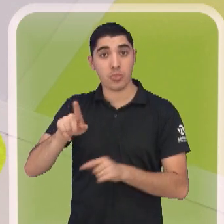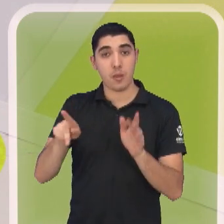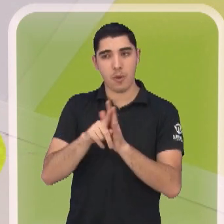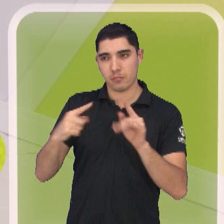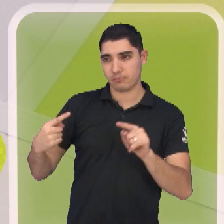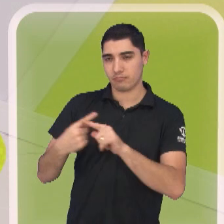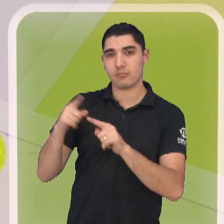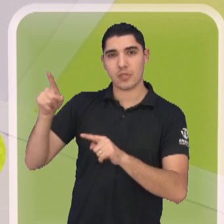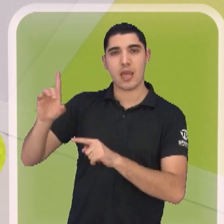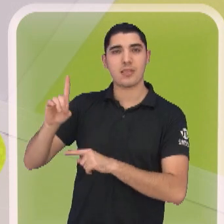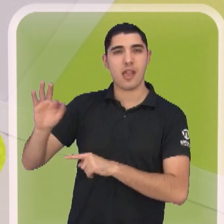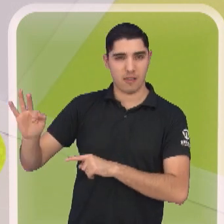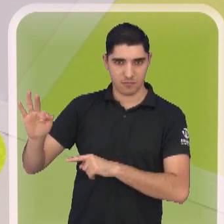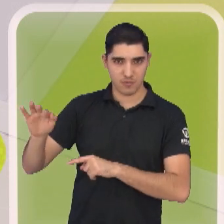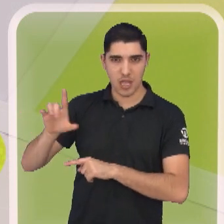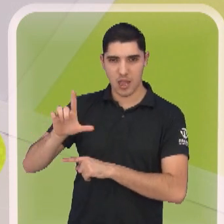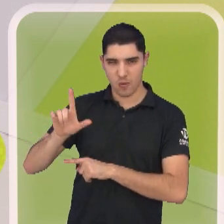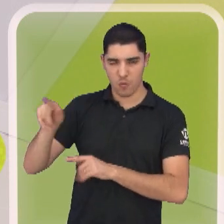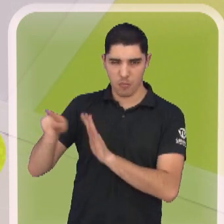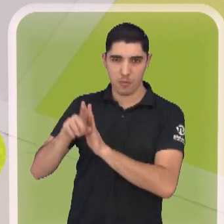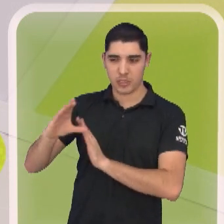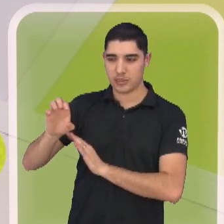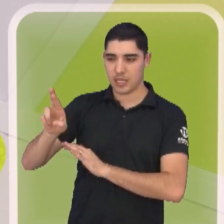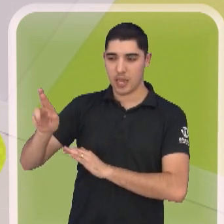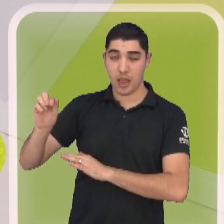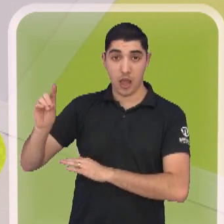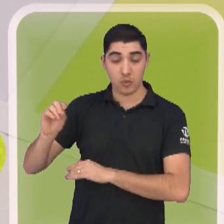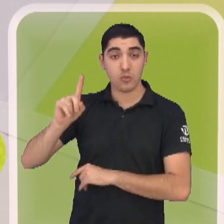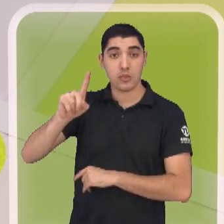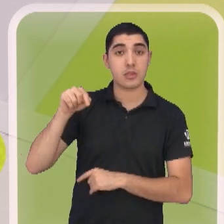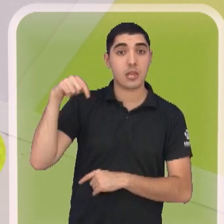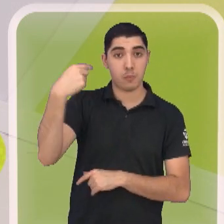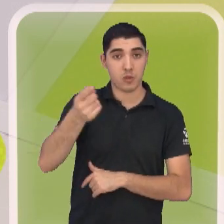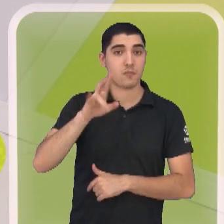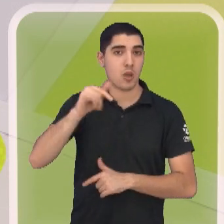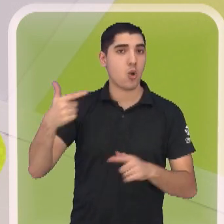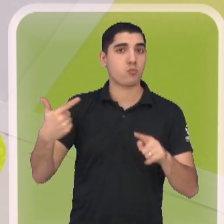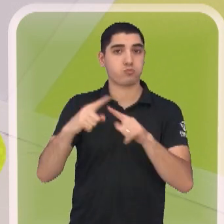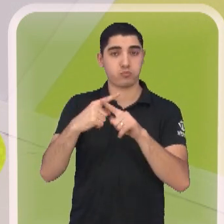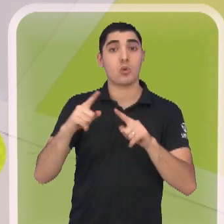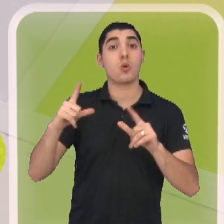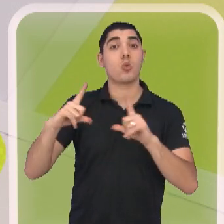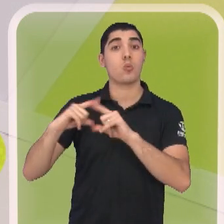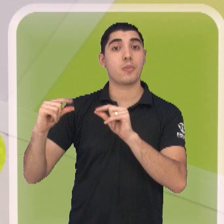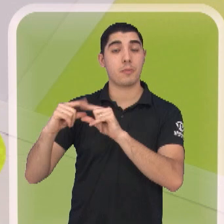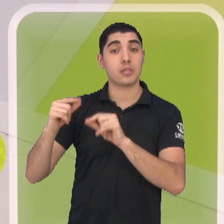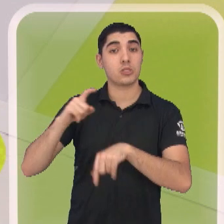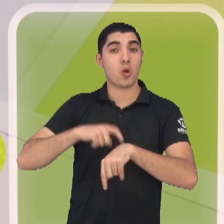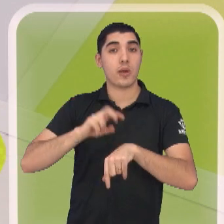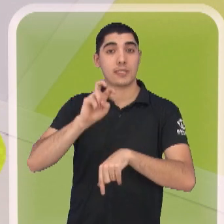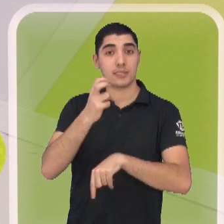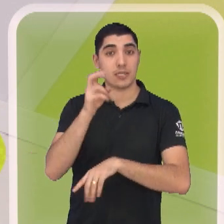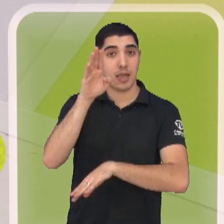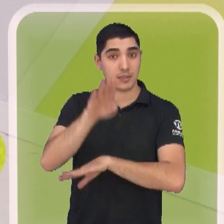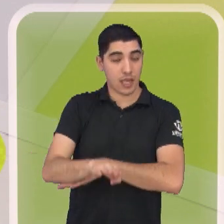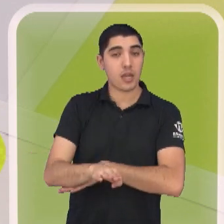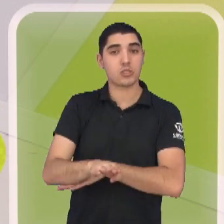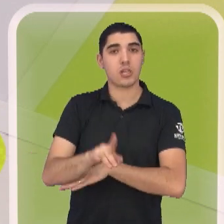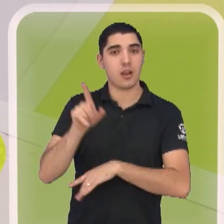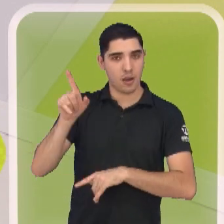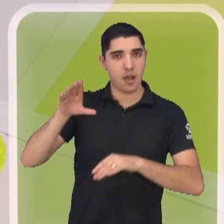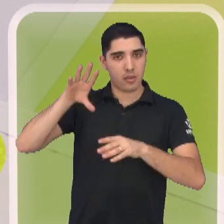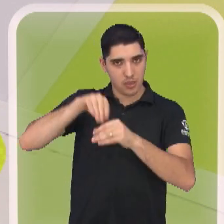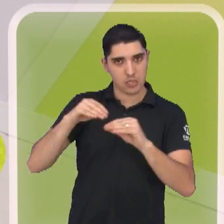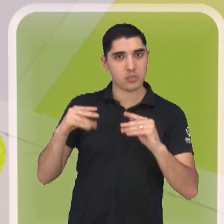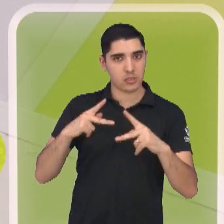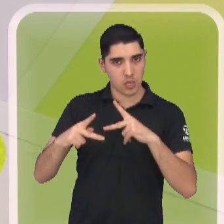e no sábado volta a quadra novamente contra outra equipe candanga a equipe do Brasília 5 horas da tarde no ginásio Lineu de